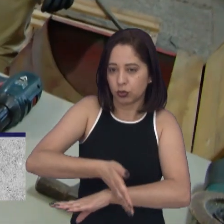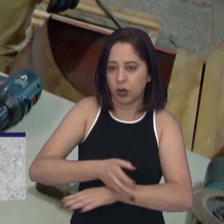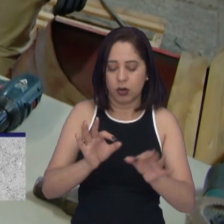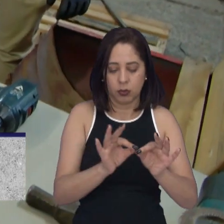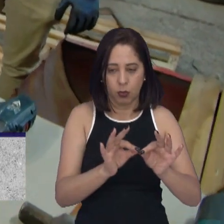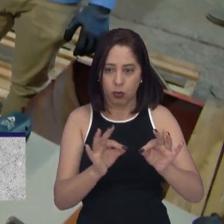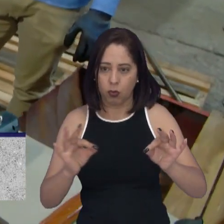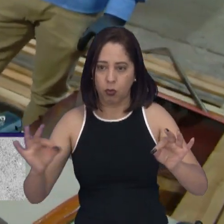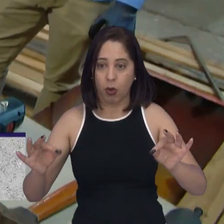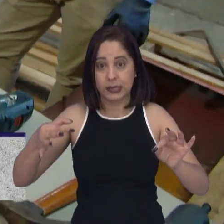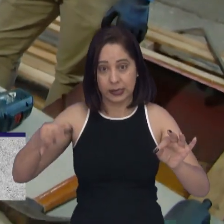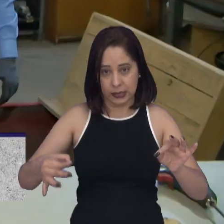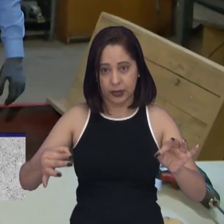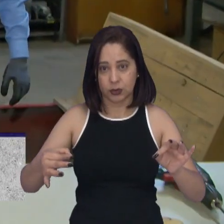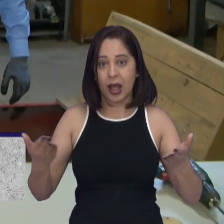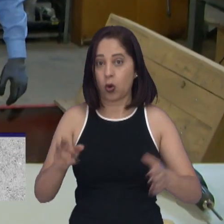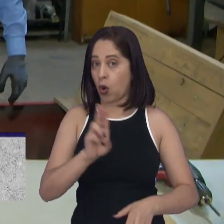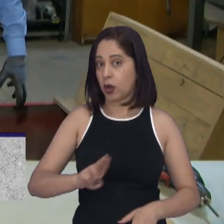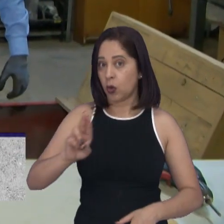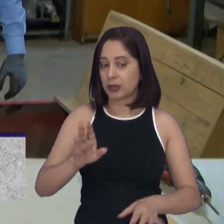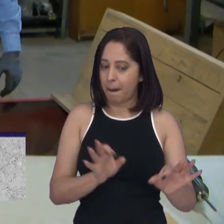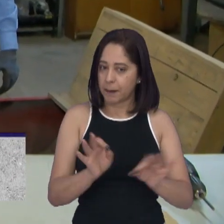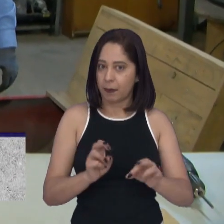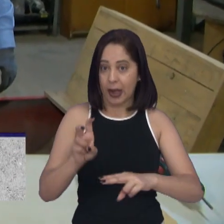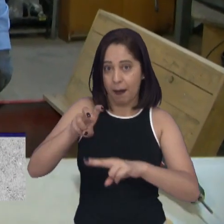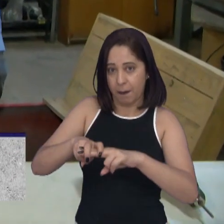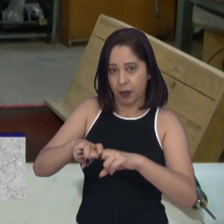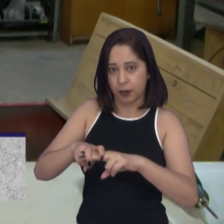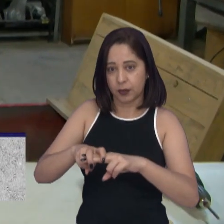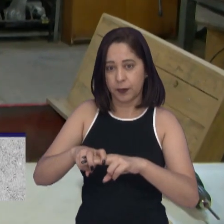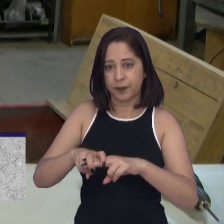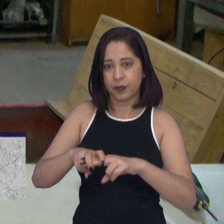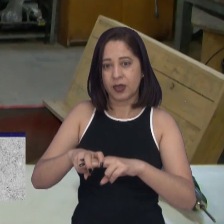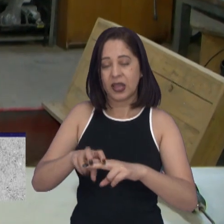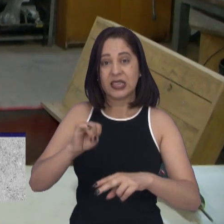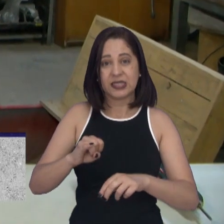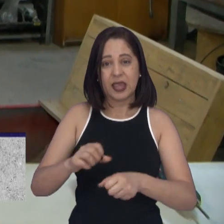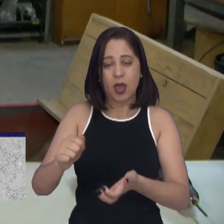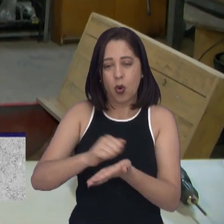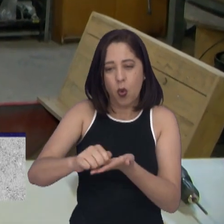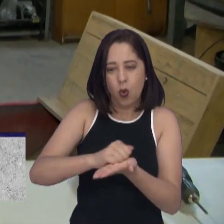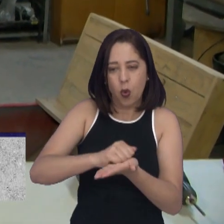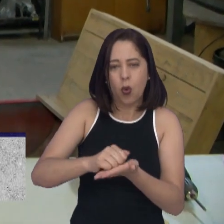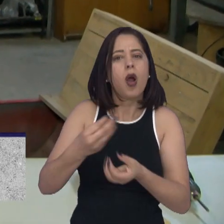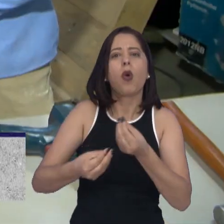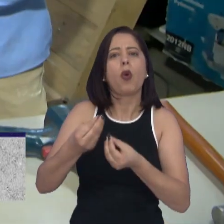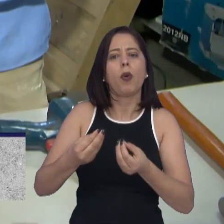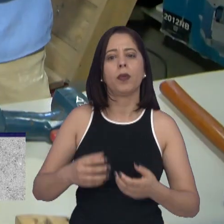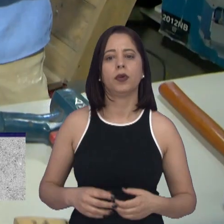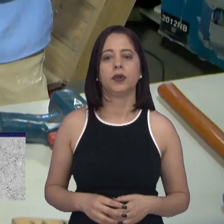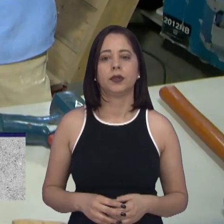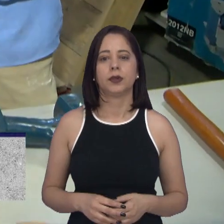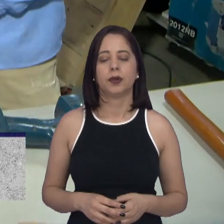né? Então essas daqui são as que a gente vai usar para montar esse banco. Se eu for lixar isso daqui, como que eu tenho que fazer, Gabriel?